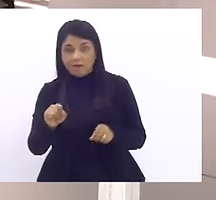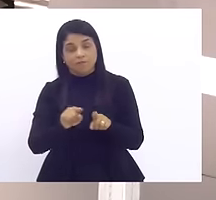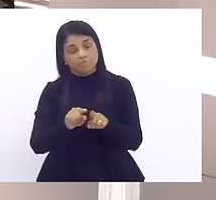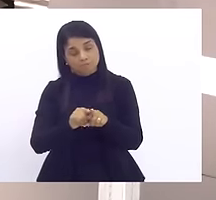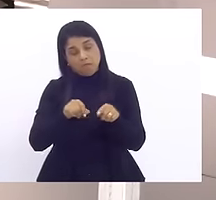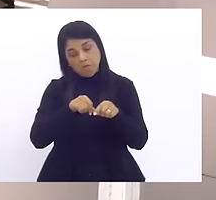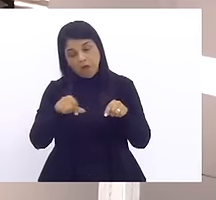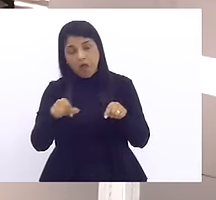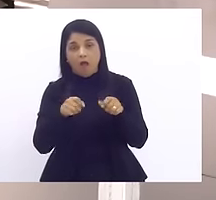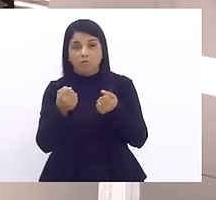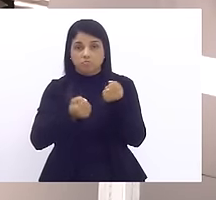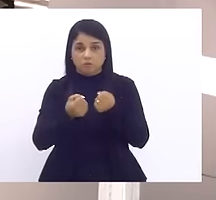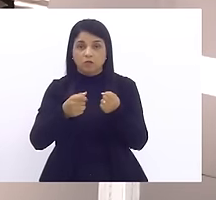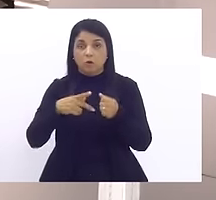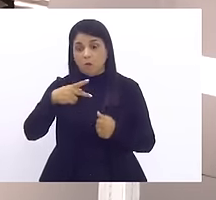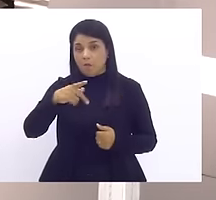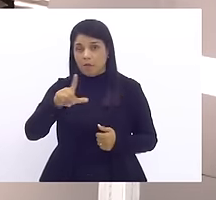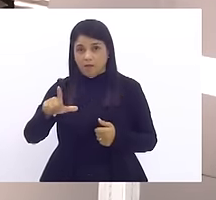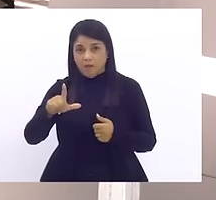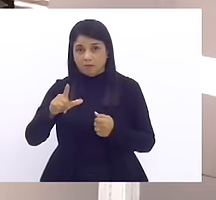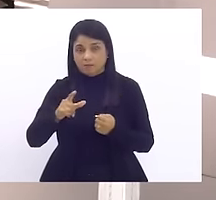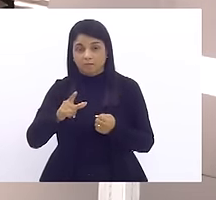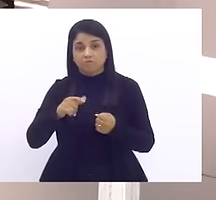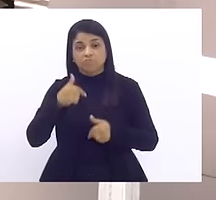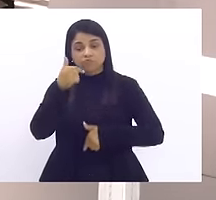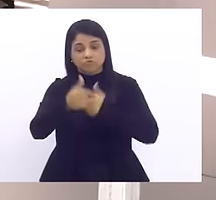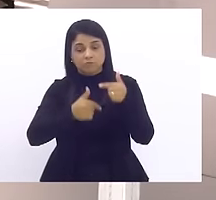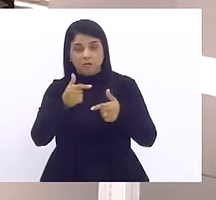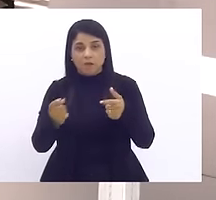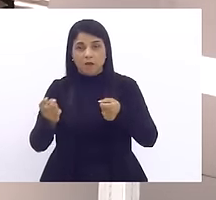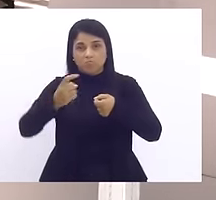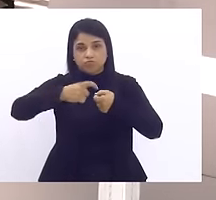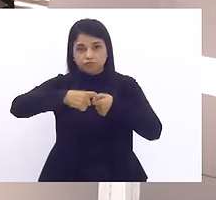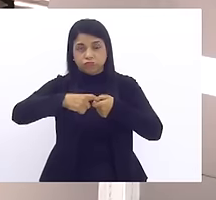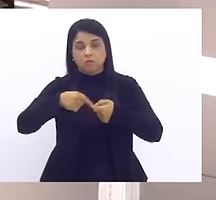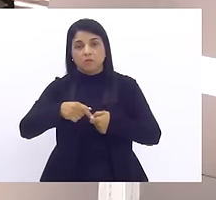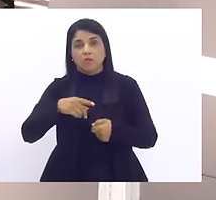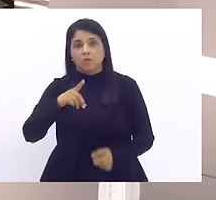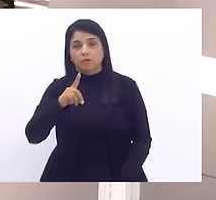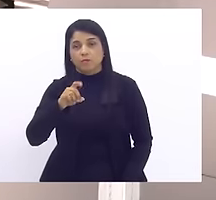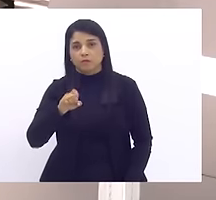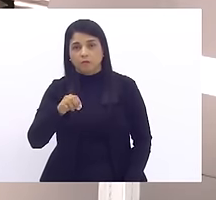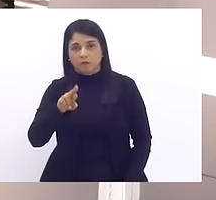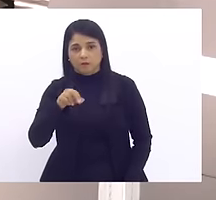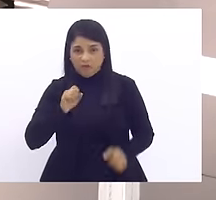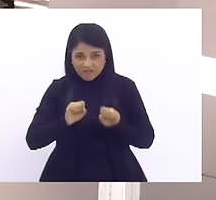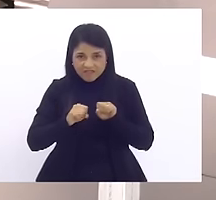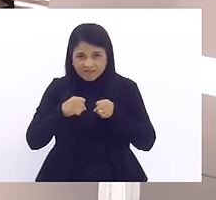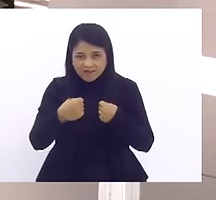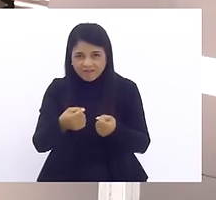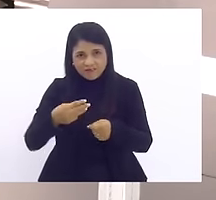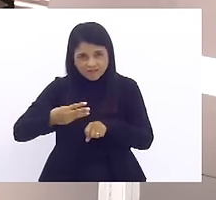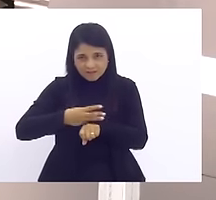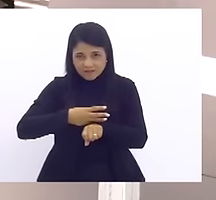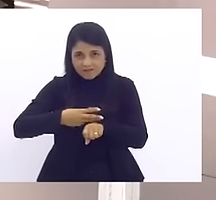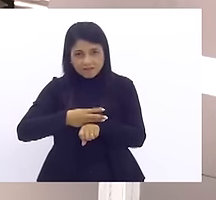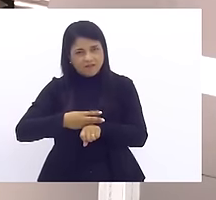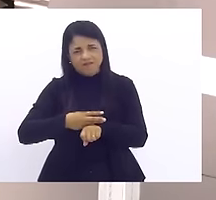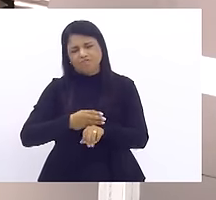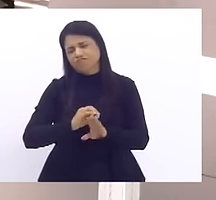ela presta serviços ao Detro com todo respeito aqui de serviço terceirizado